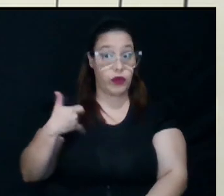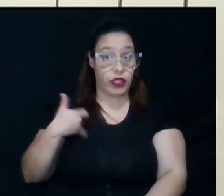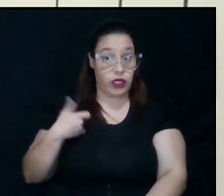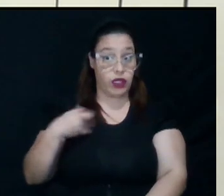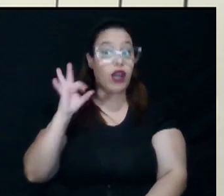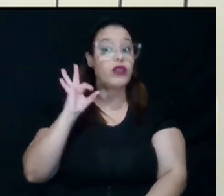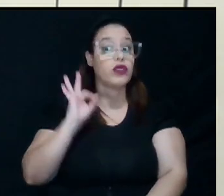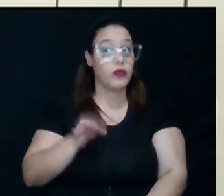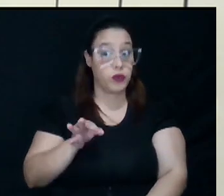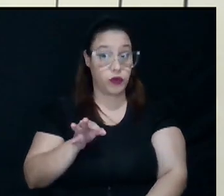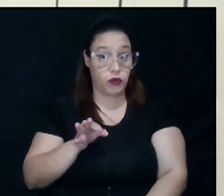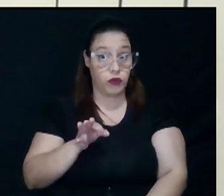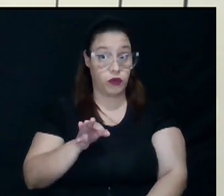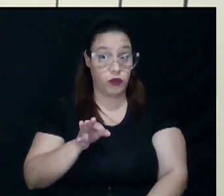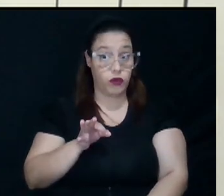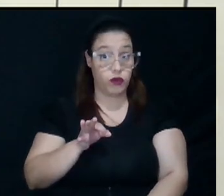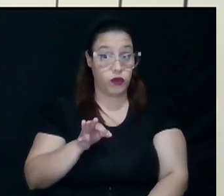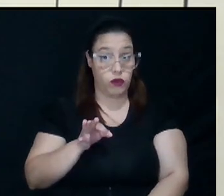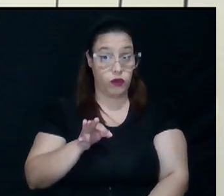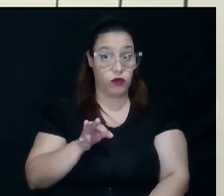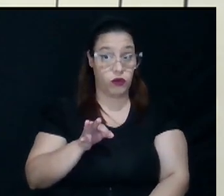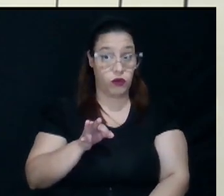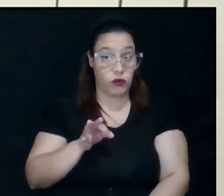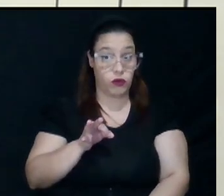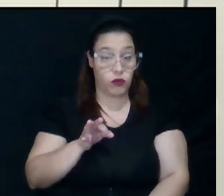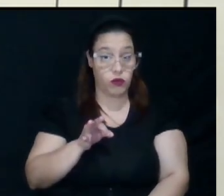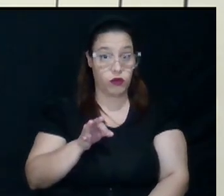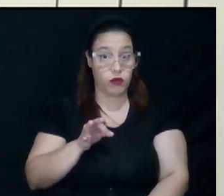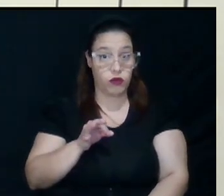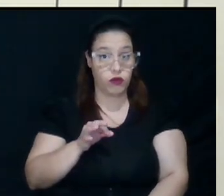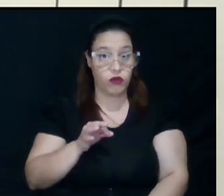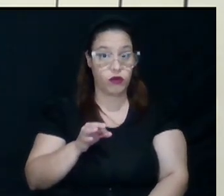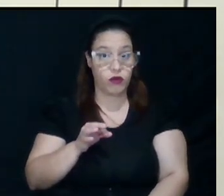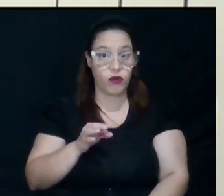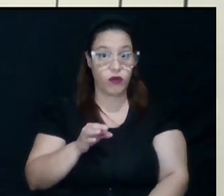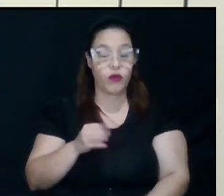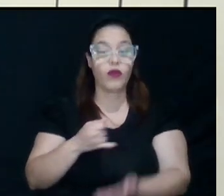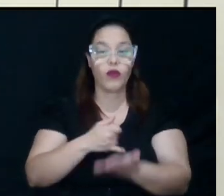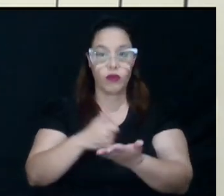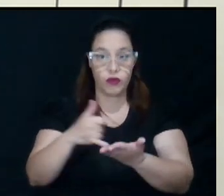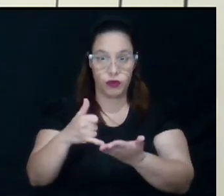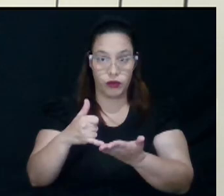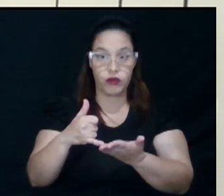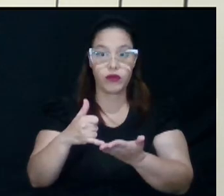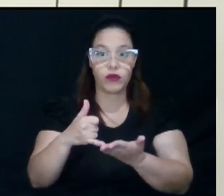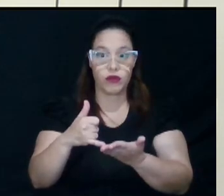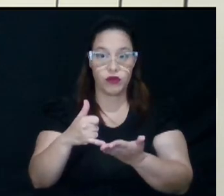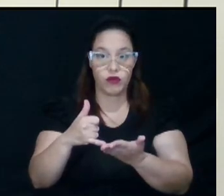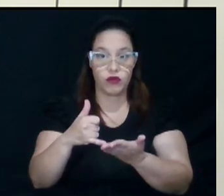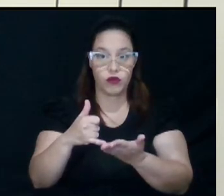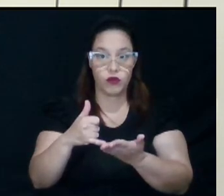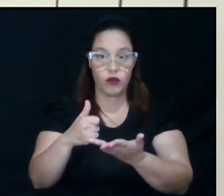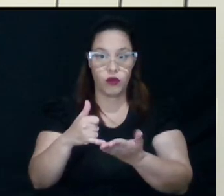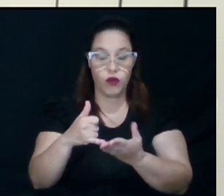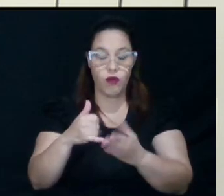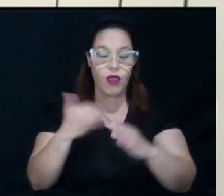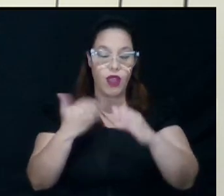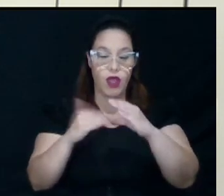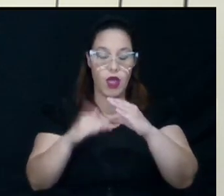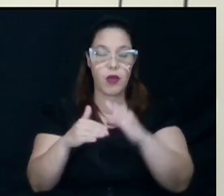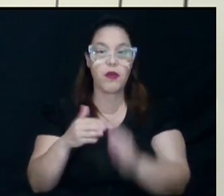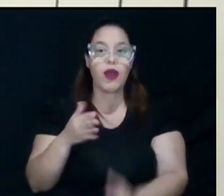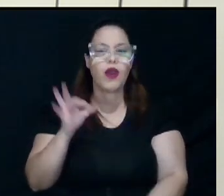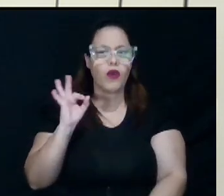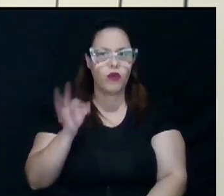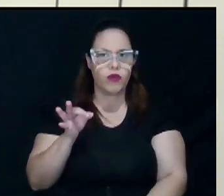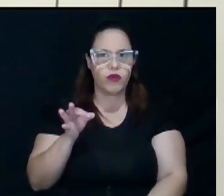requisitos exigidos para o curso até a data de início das aulas e e-mail válido. As aulas podem ter 2